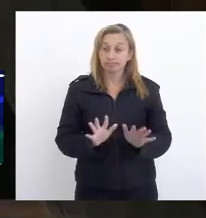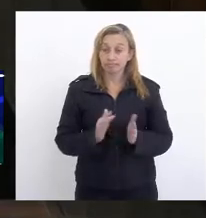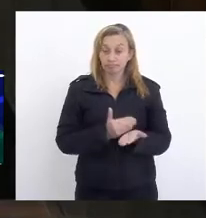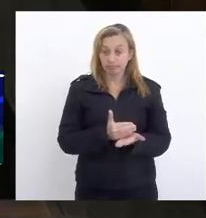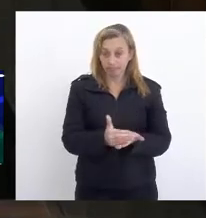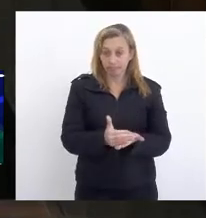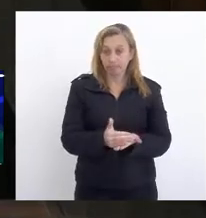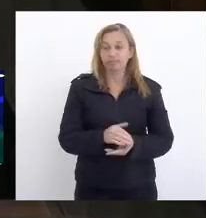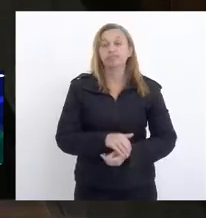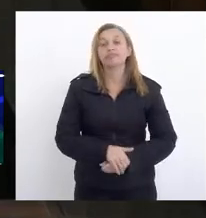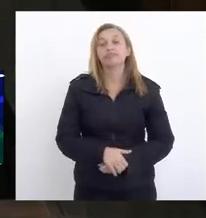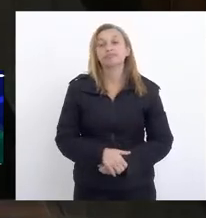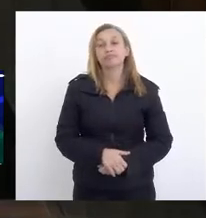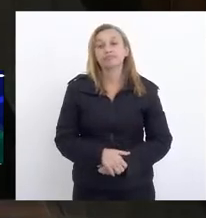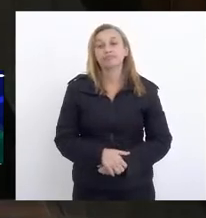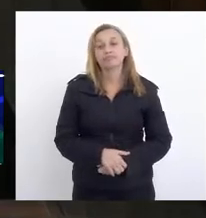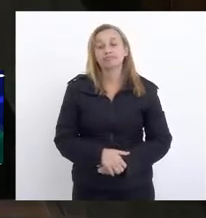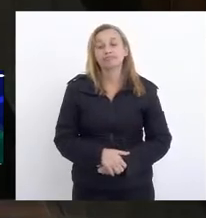inicial,